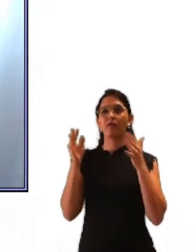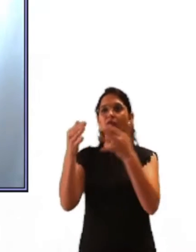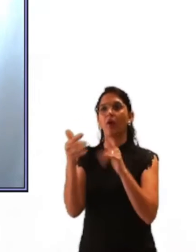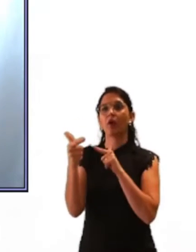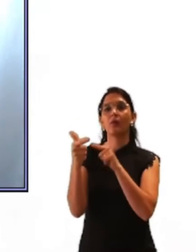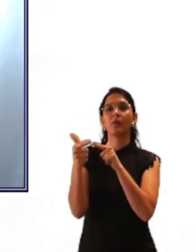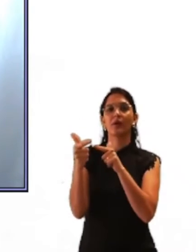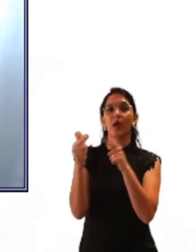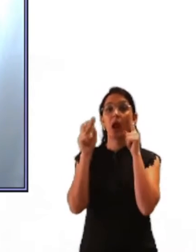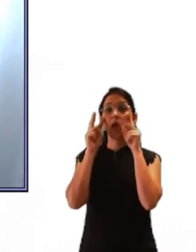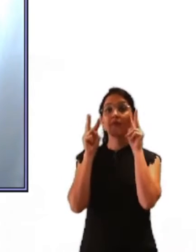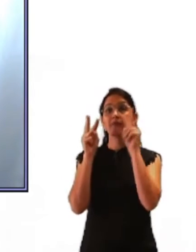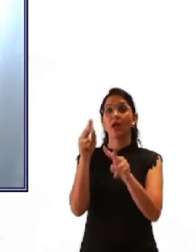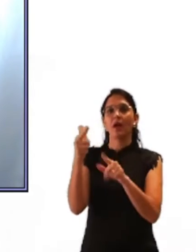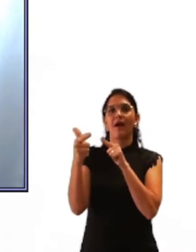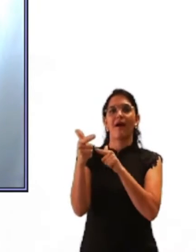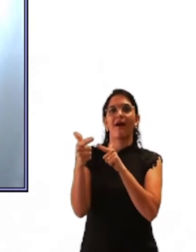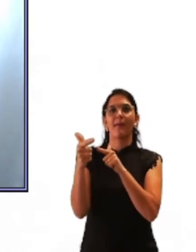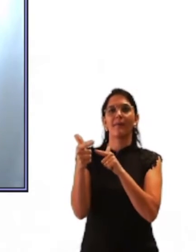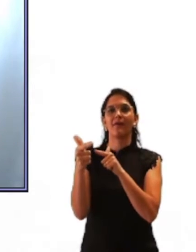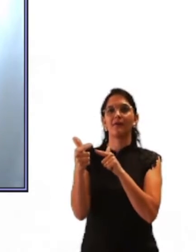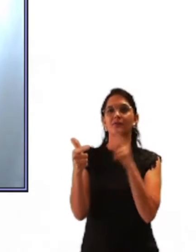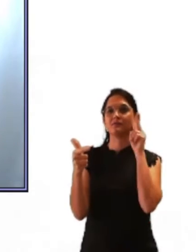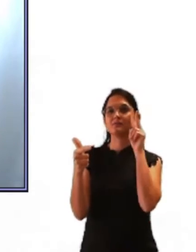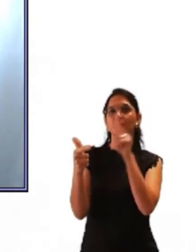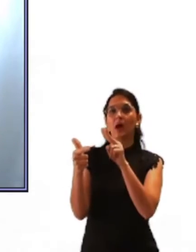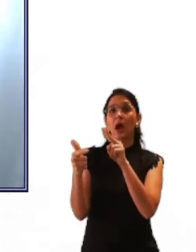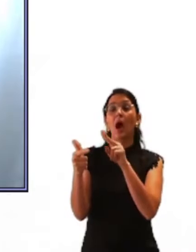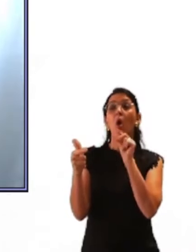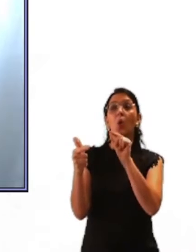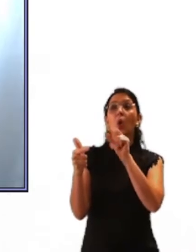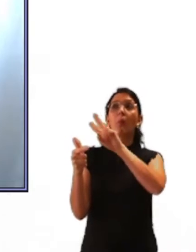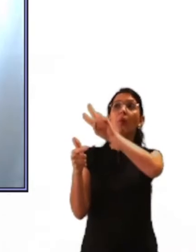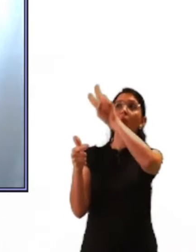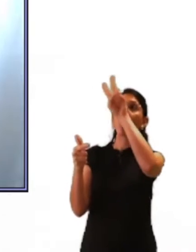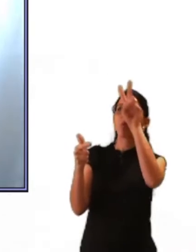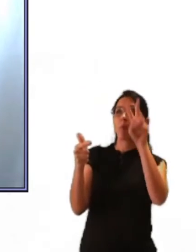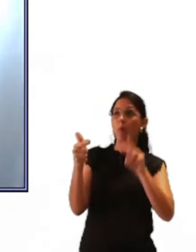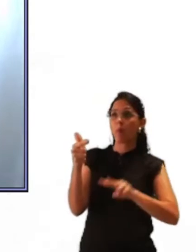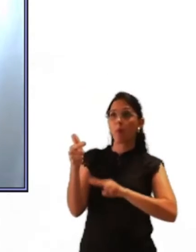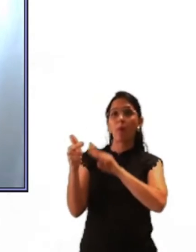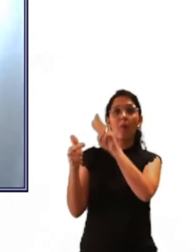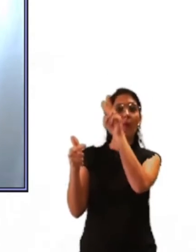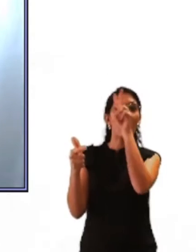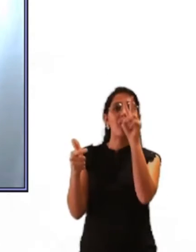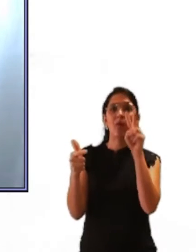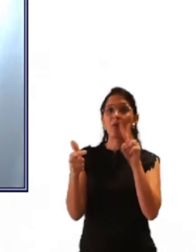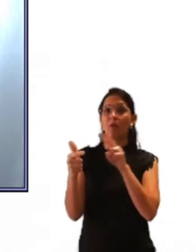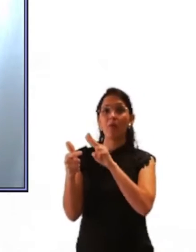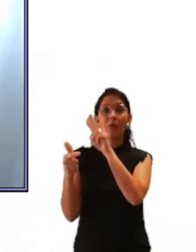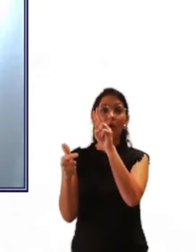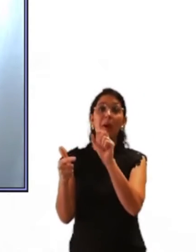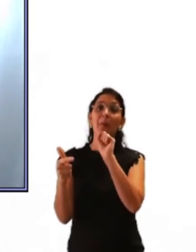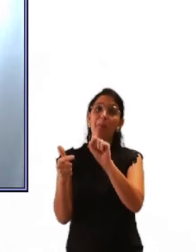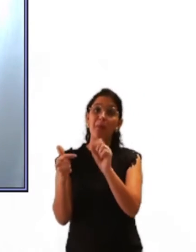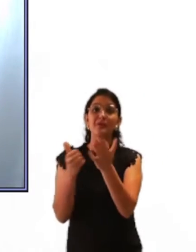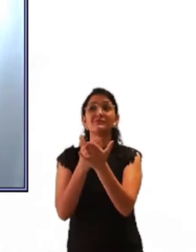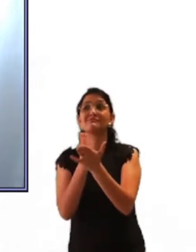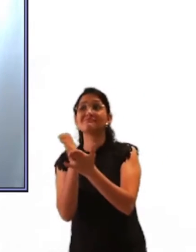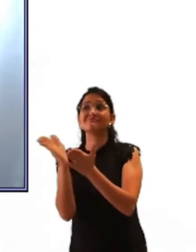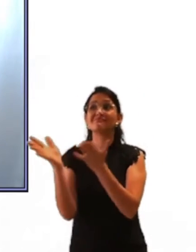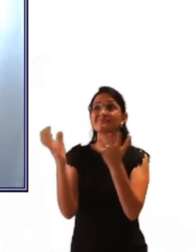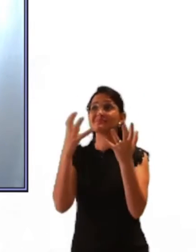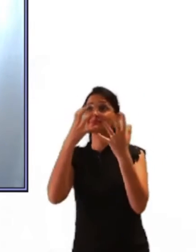arma. E aí, os vieses, né, os desvios no reconhecimento pessoal podem ser muito